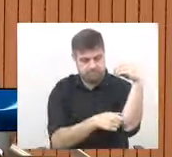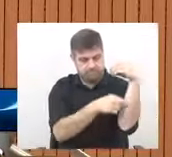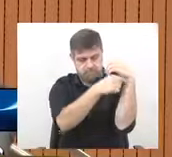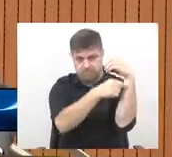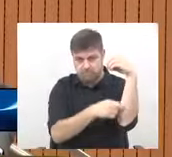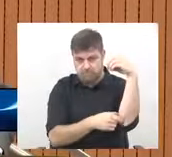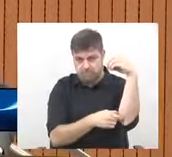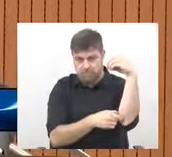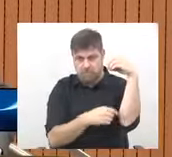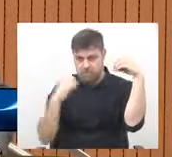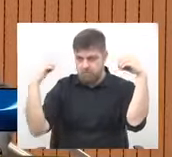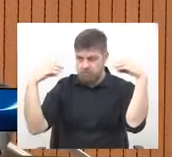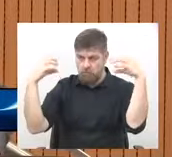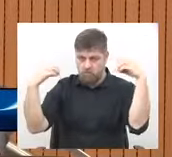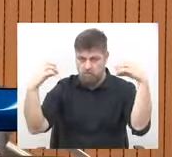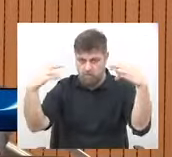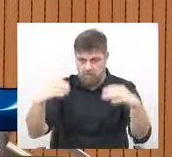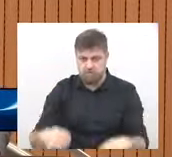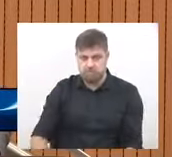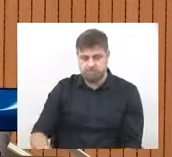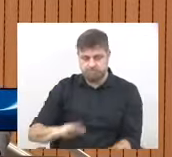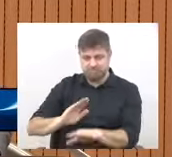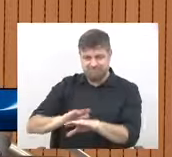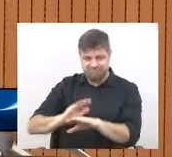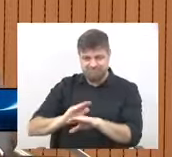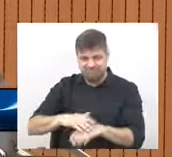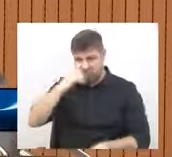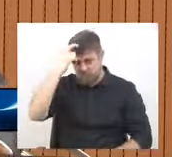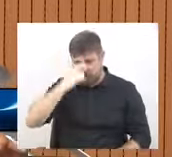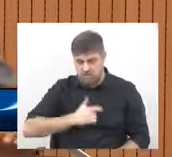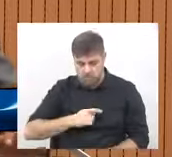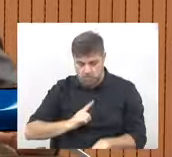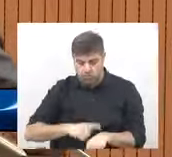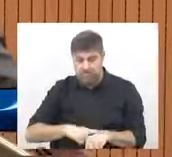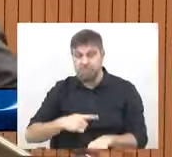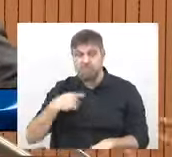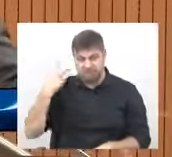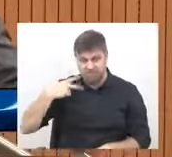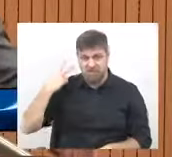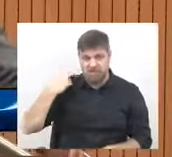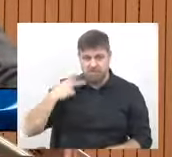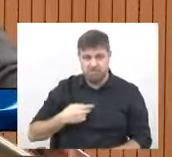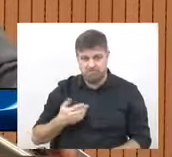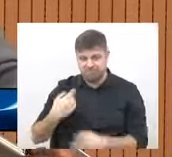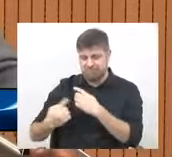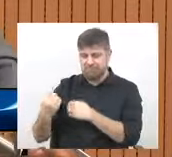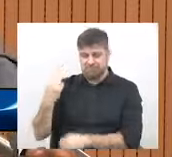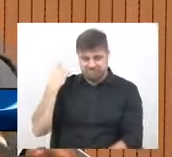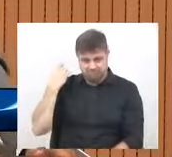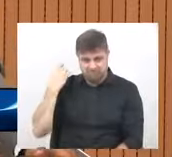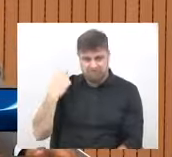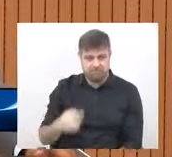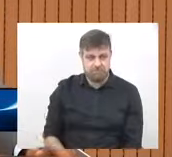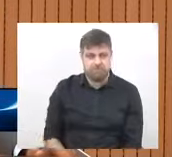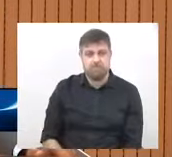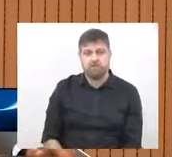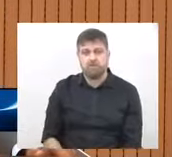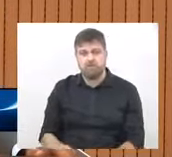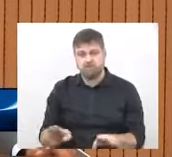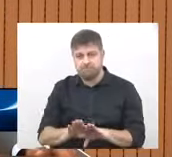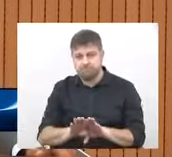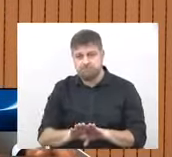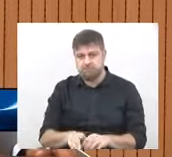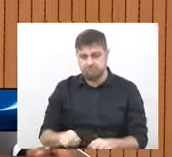Tudo isso foi feito. Tive nessa casa aqui, na época, onde também